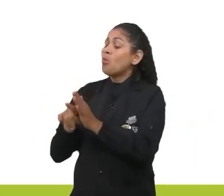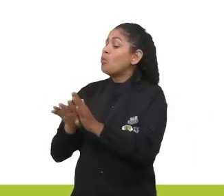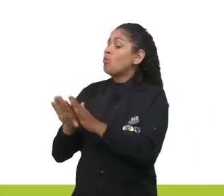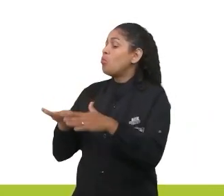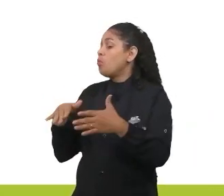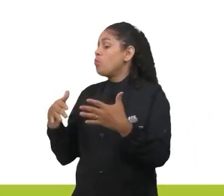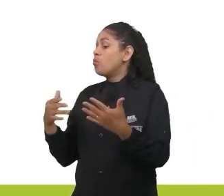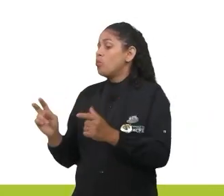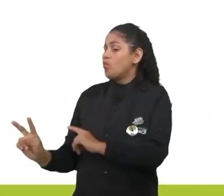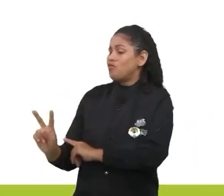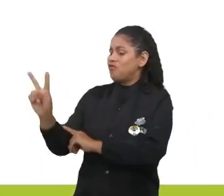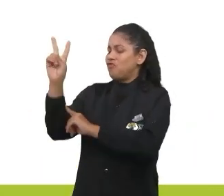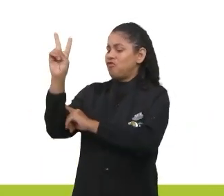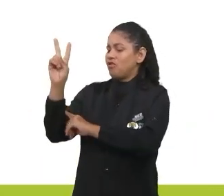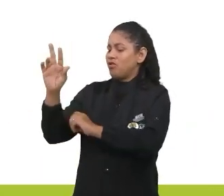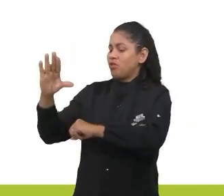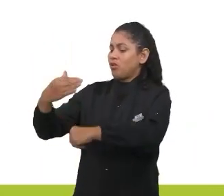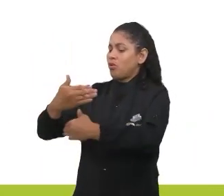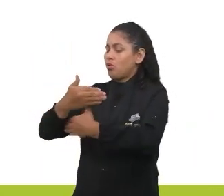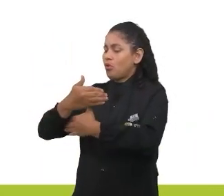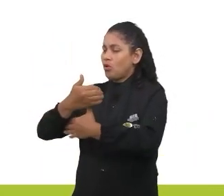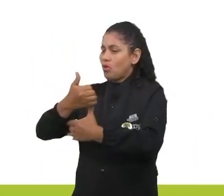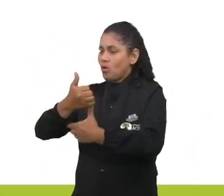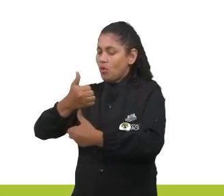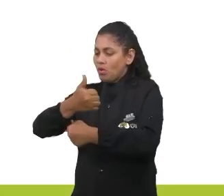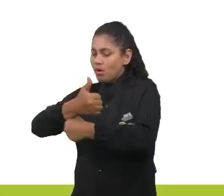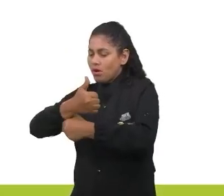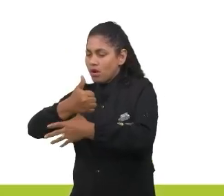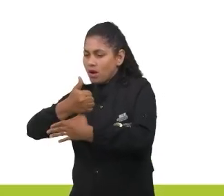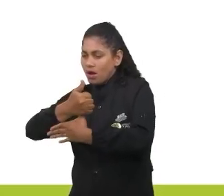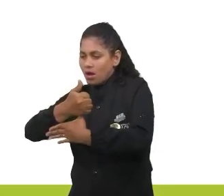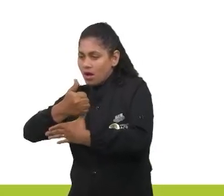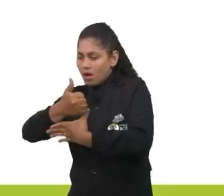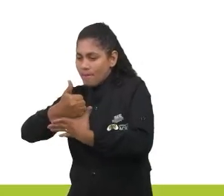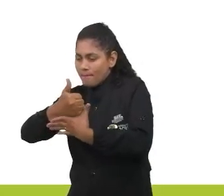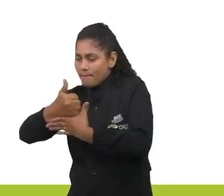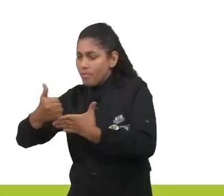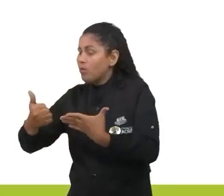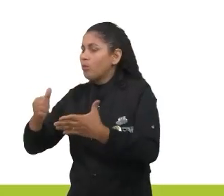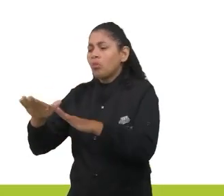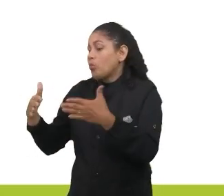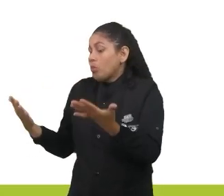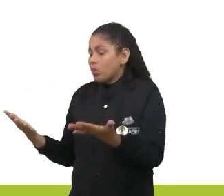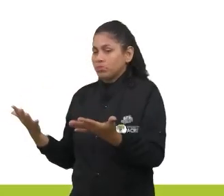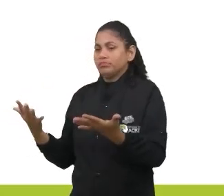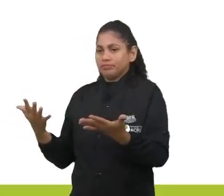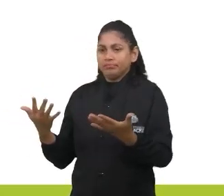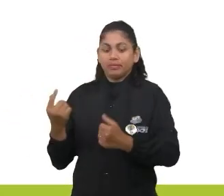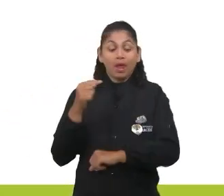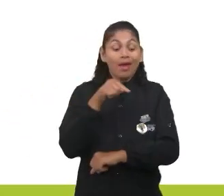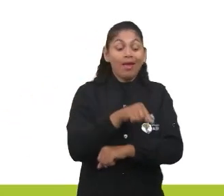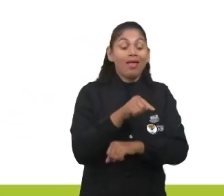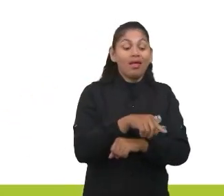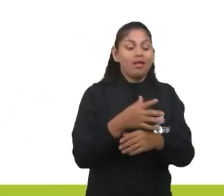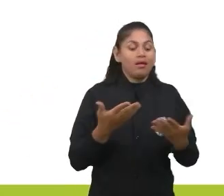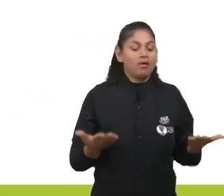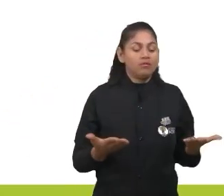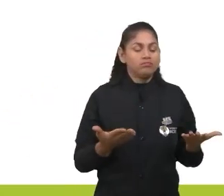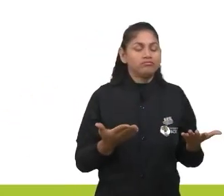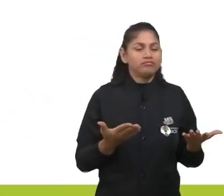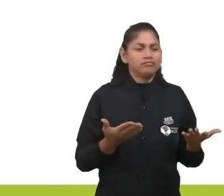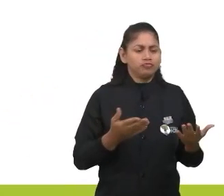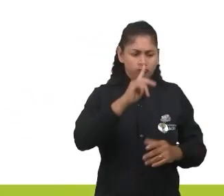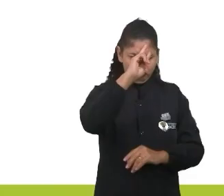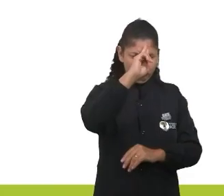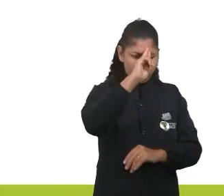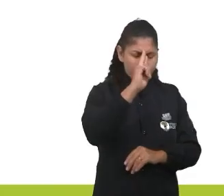ético e moral em suas ações. A razão instrumental, ela é